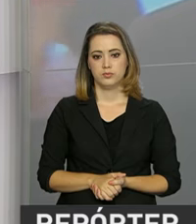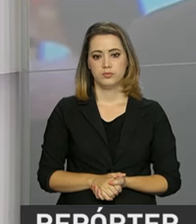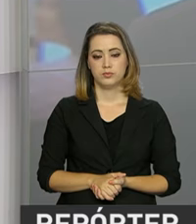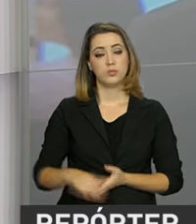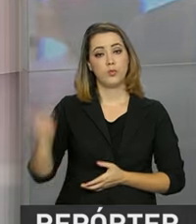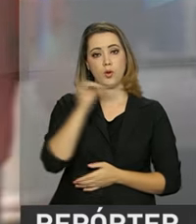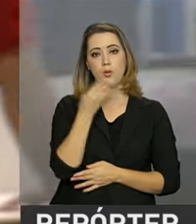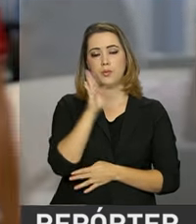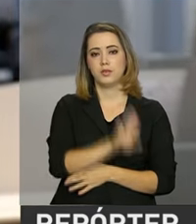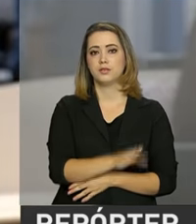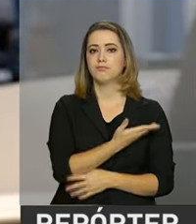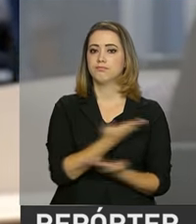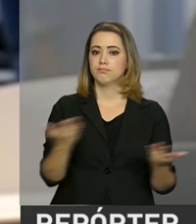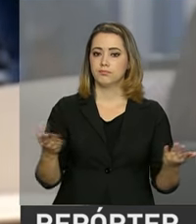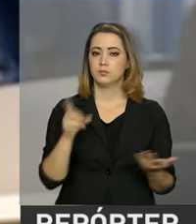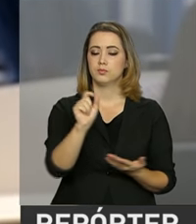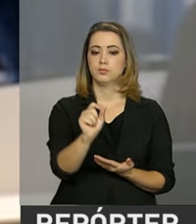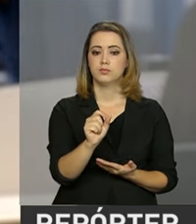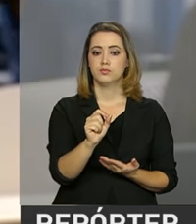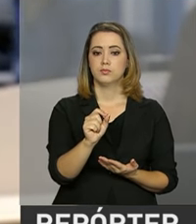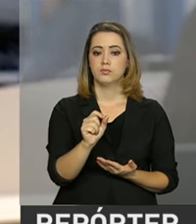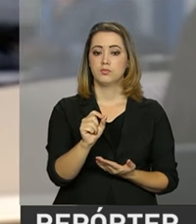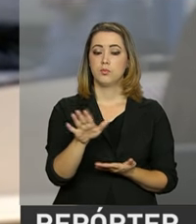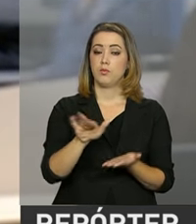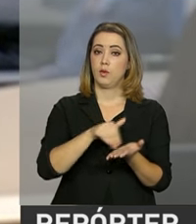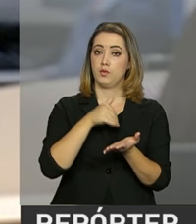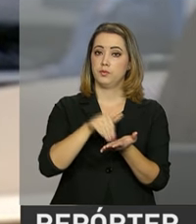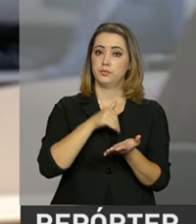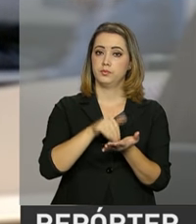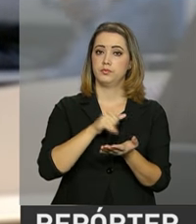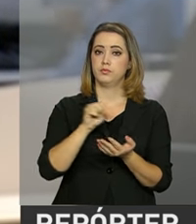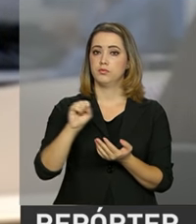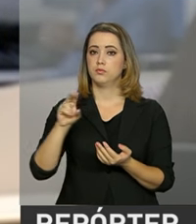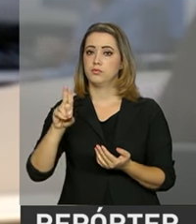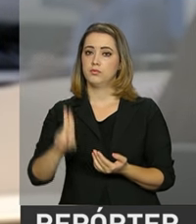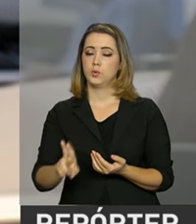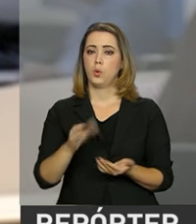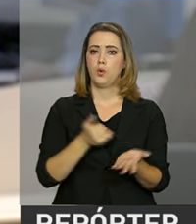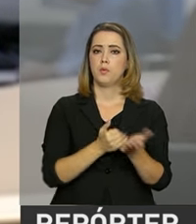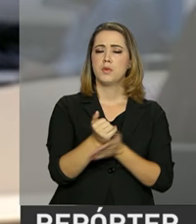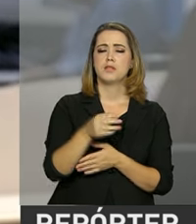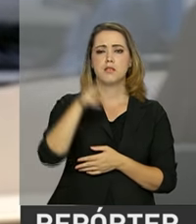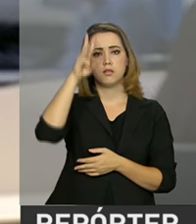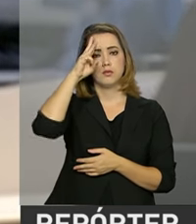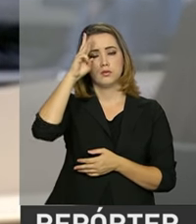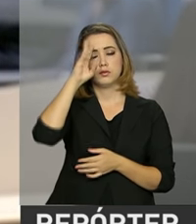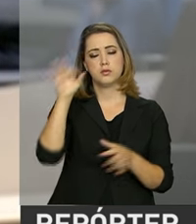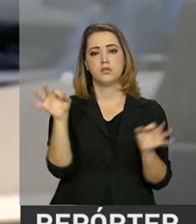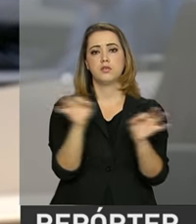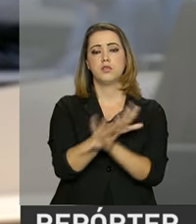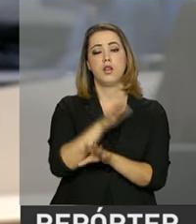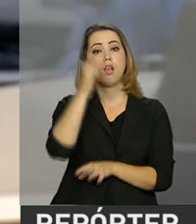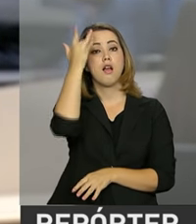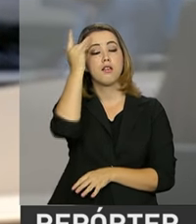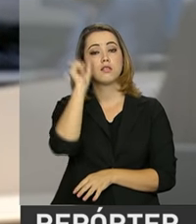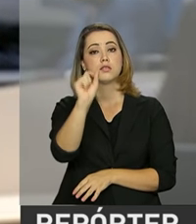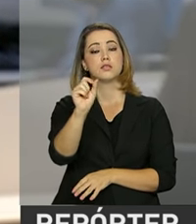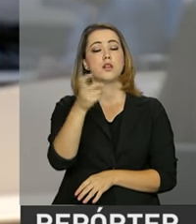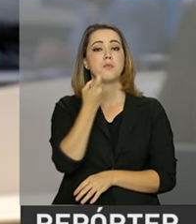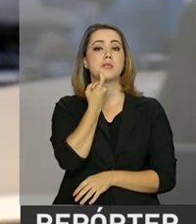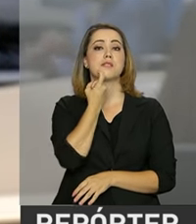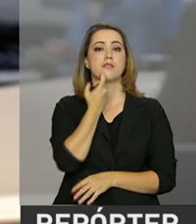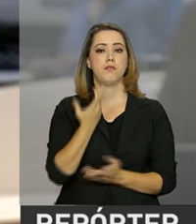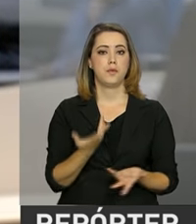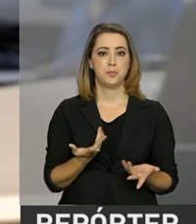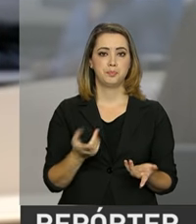Olá, boa tarde, Roberto. As inscrições para o SISU começaram na última terça-feira e terminam amanhã, sexta-feira. Para